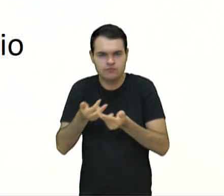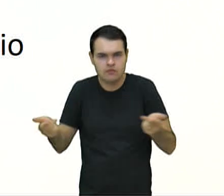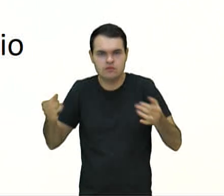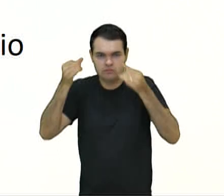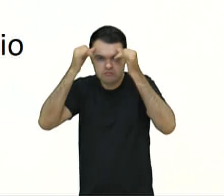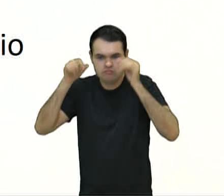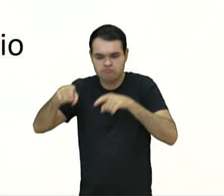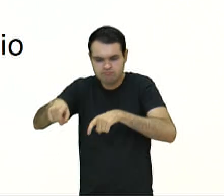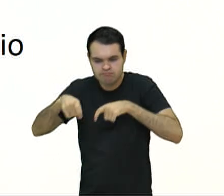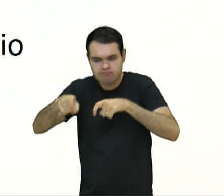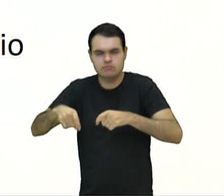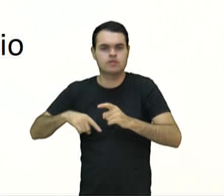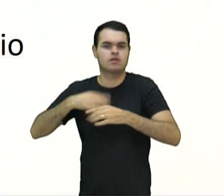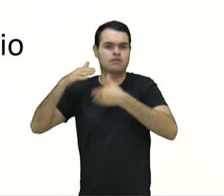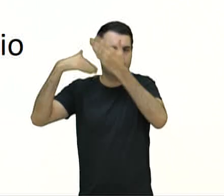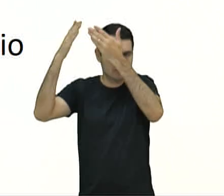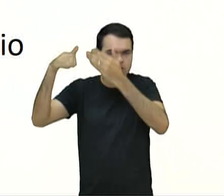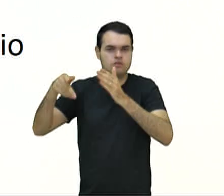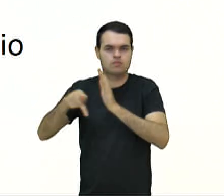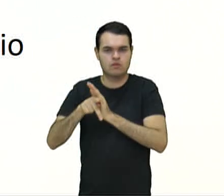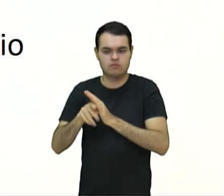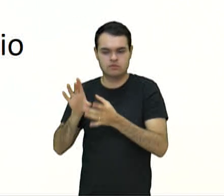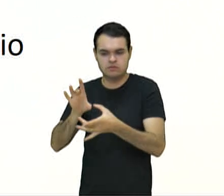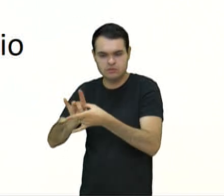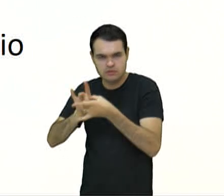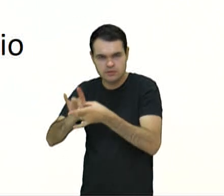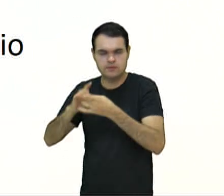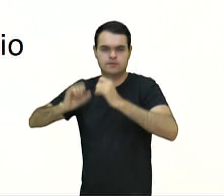avançada, faz parte aí da indústria e do comércio.